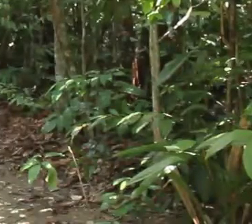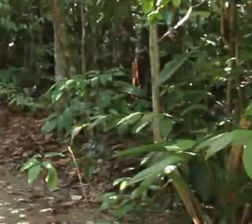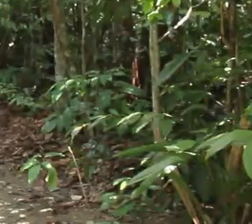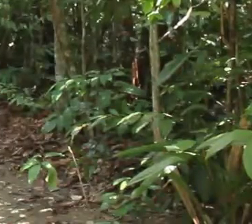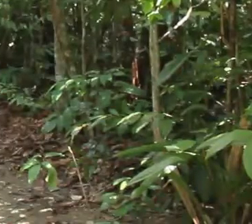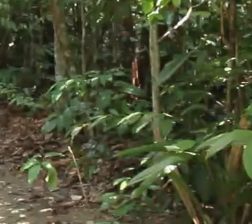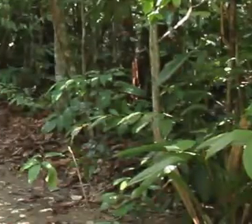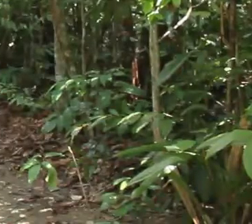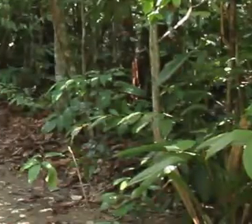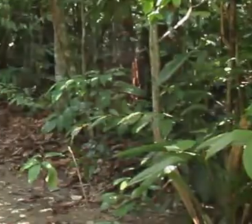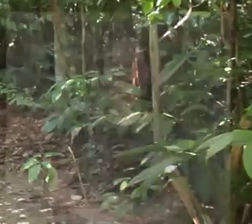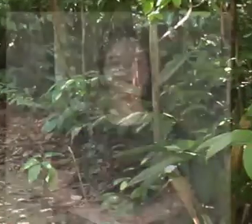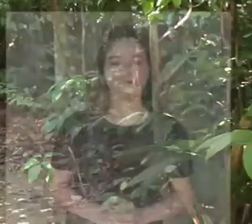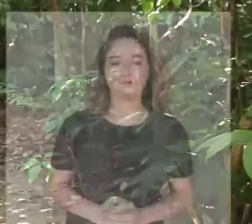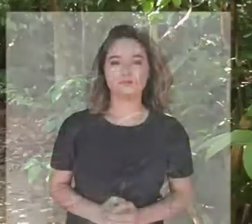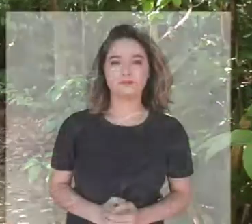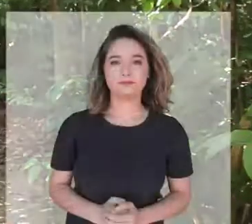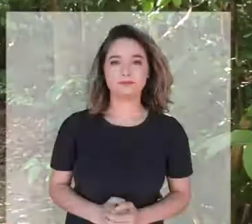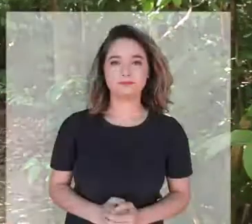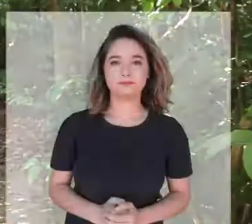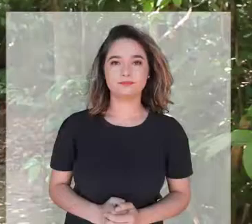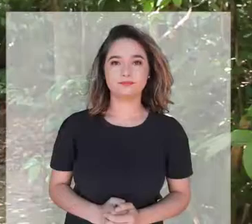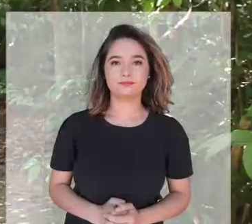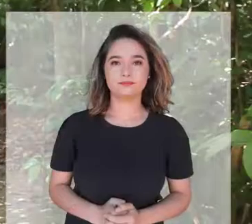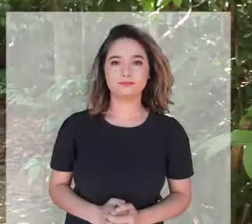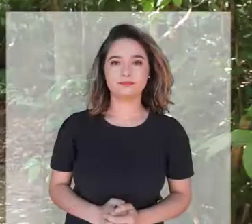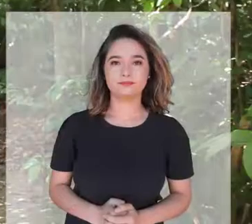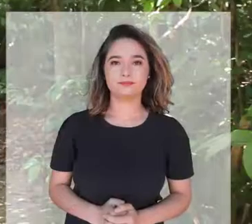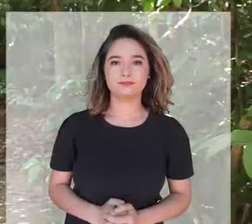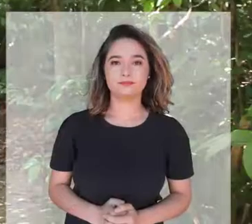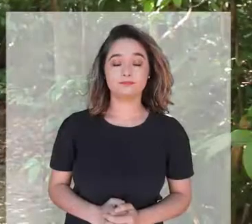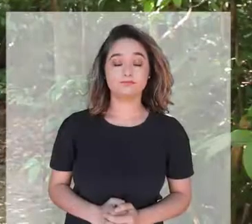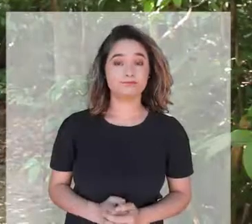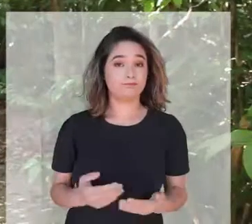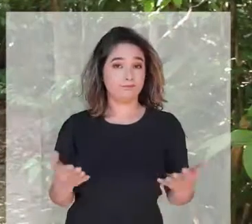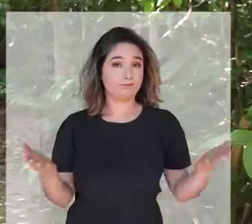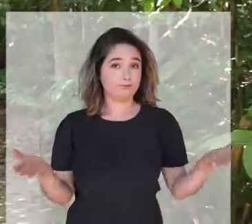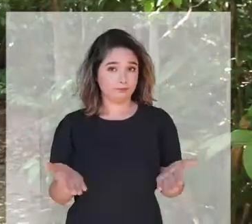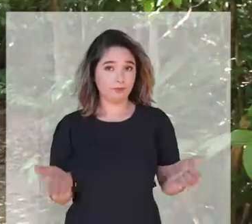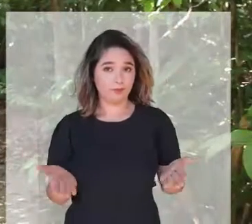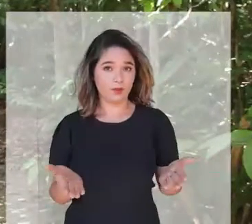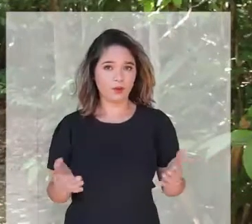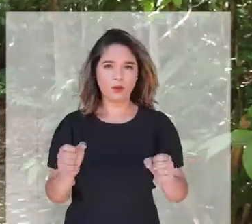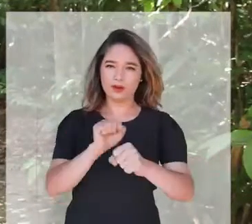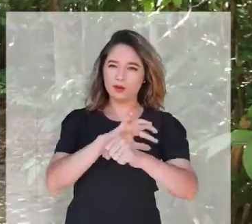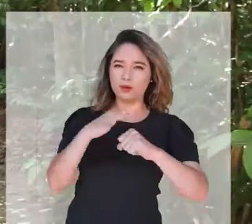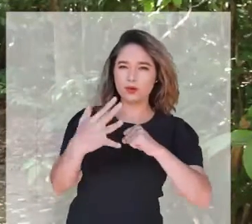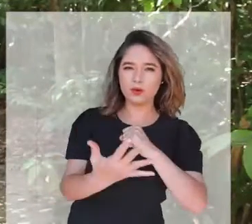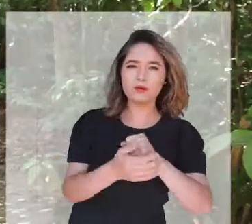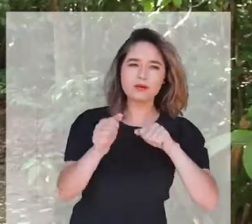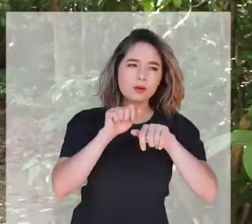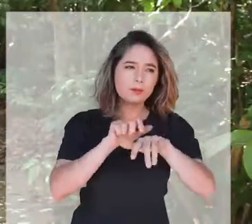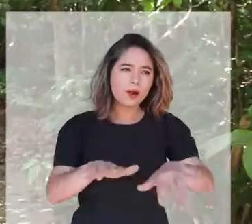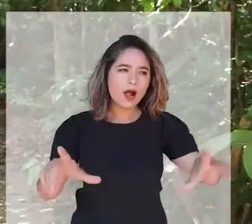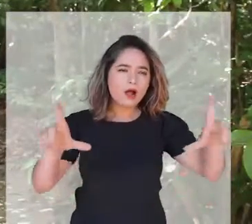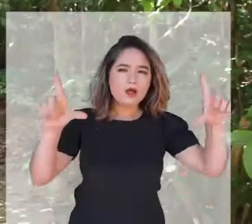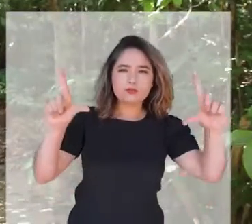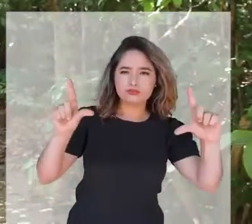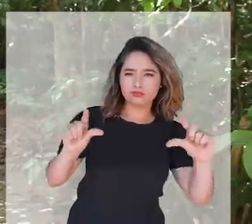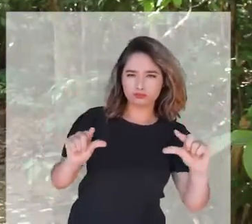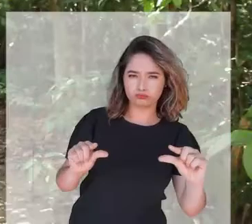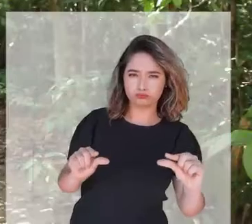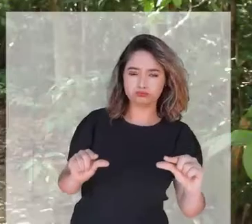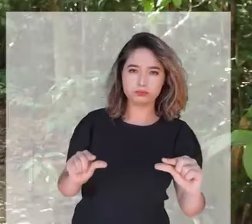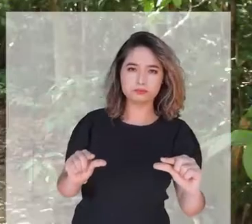universidades federais, eles vêm sendo reduzidos, né? A fatia da extensão universitária também, de uma certa maneira,